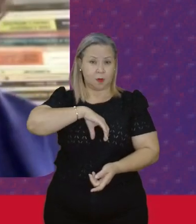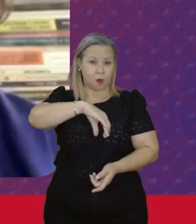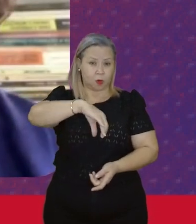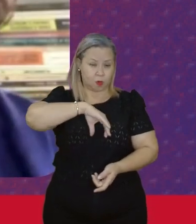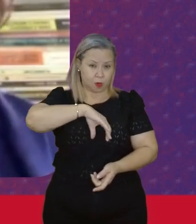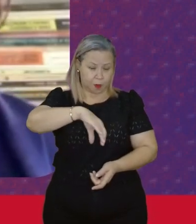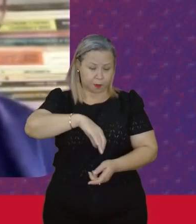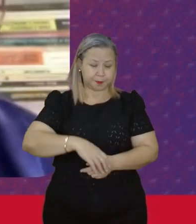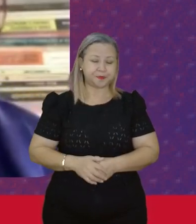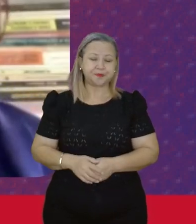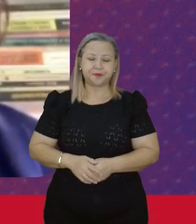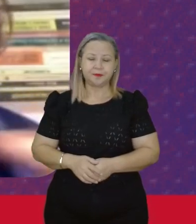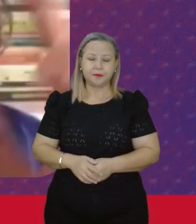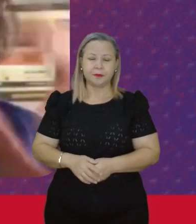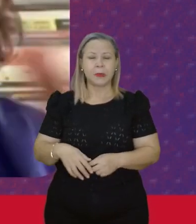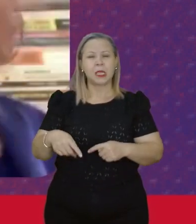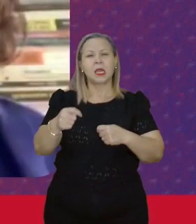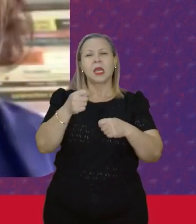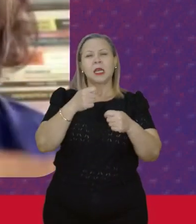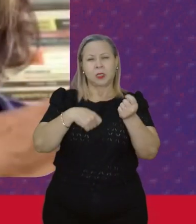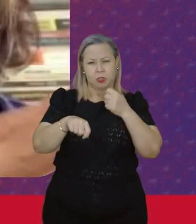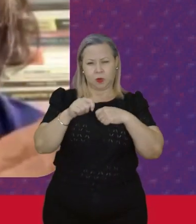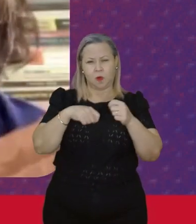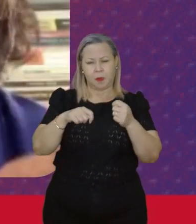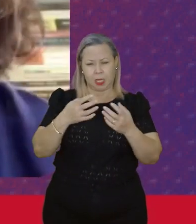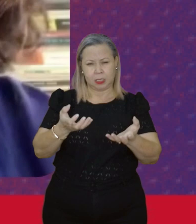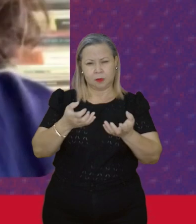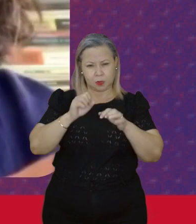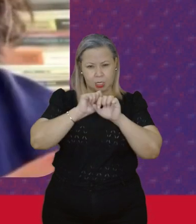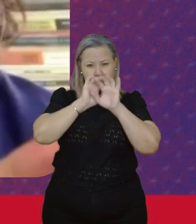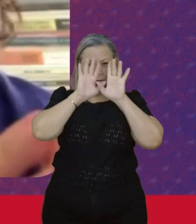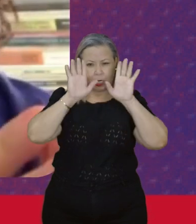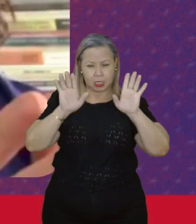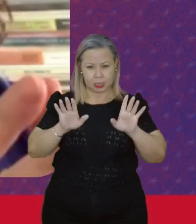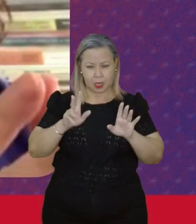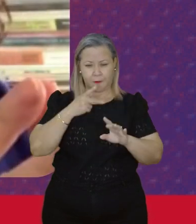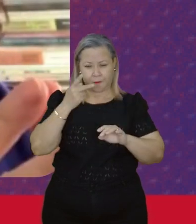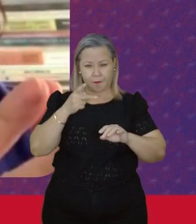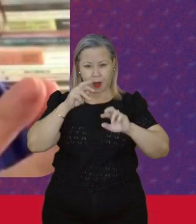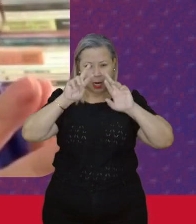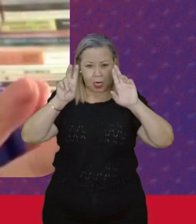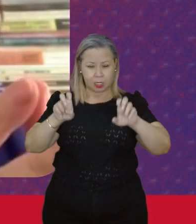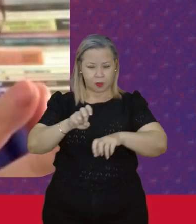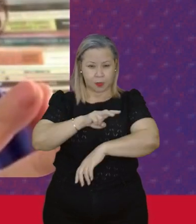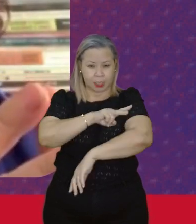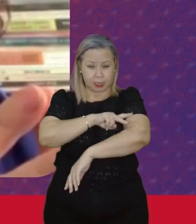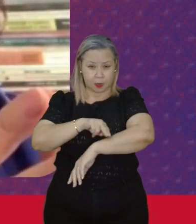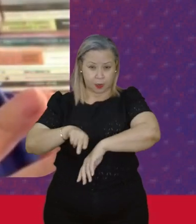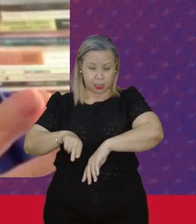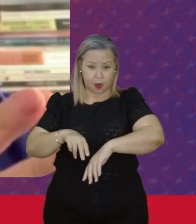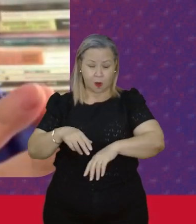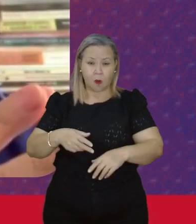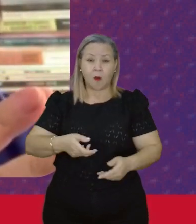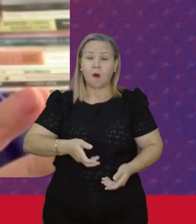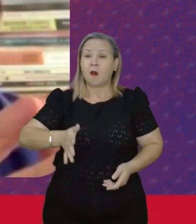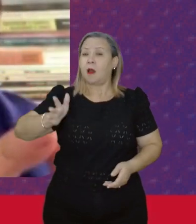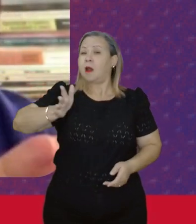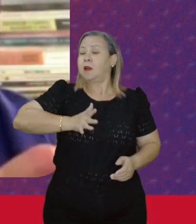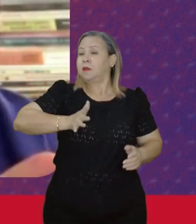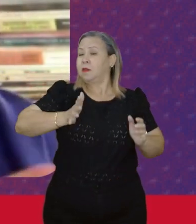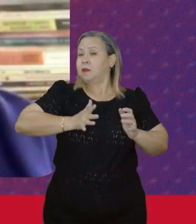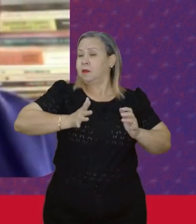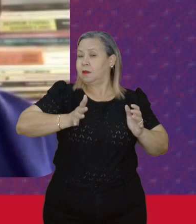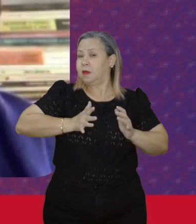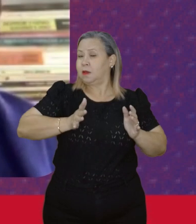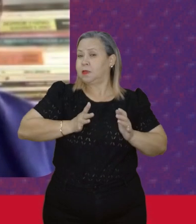só um detalhe aqui para poder esclarecer o que eu quero falar sobre a questão racial, enriqueceu não